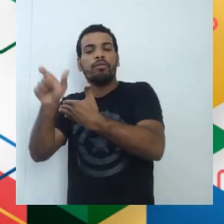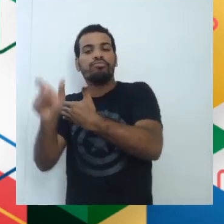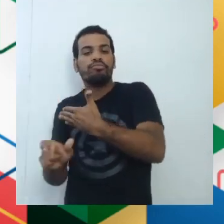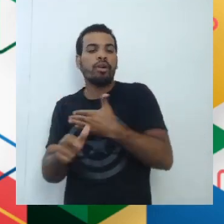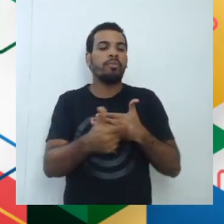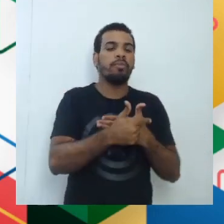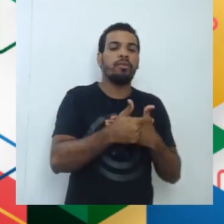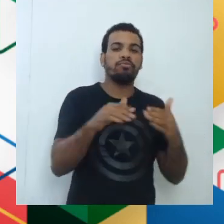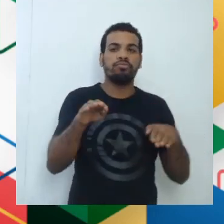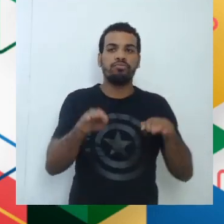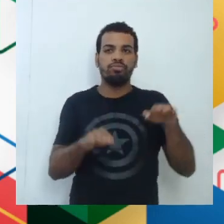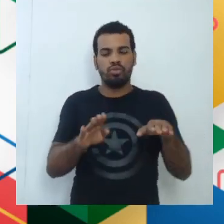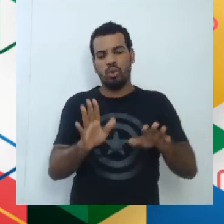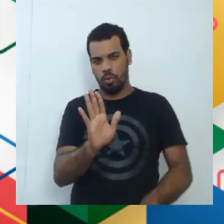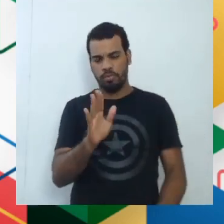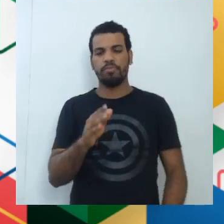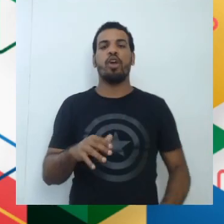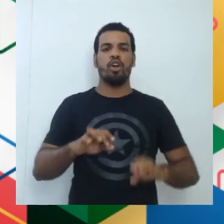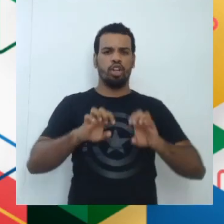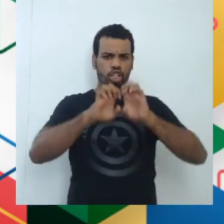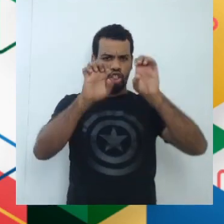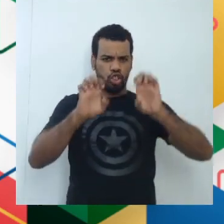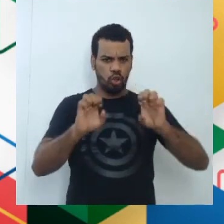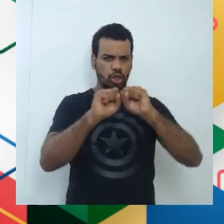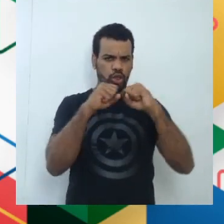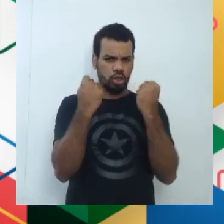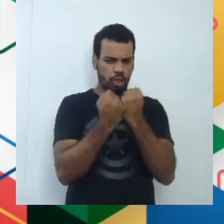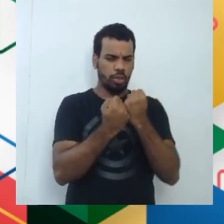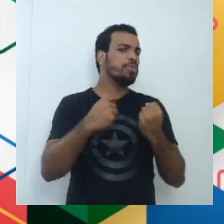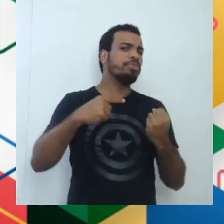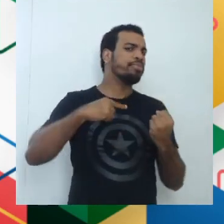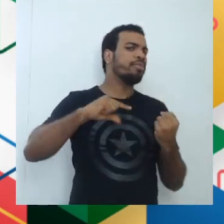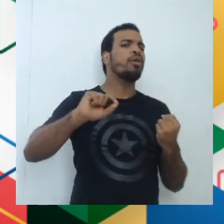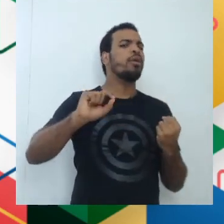esses assumem. Então a gente está vendo aí que a estrutura social ela